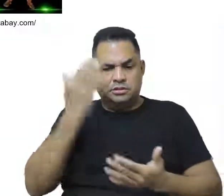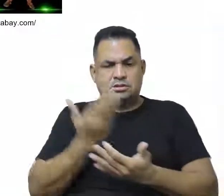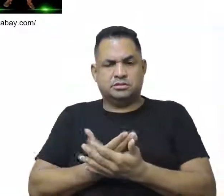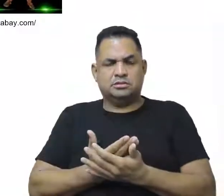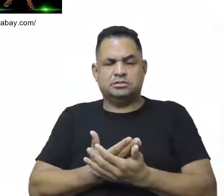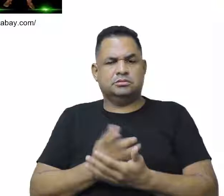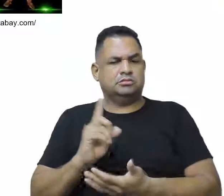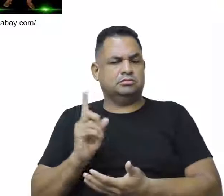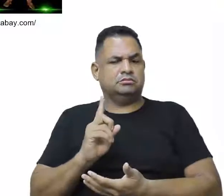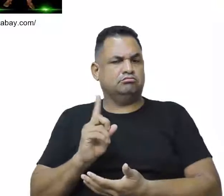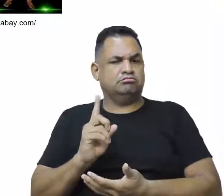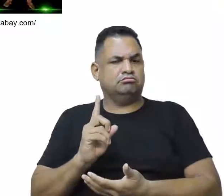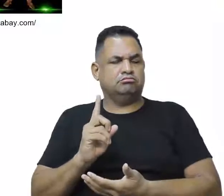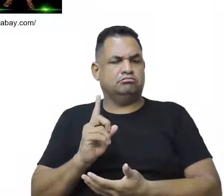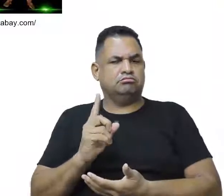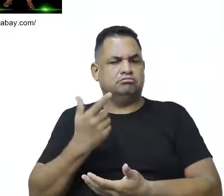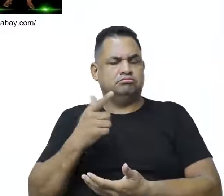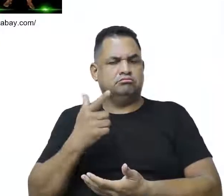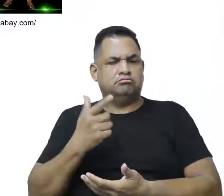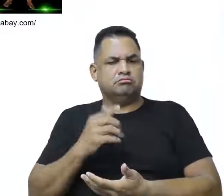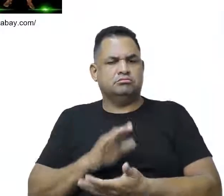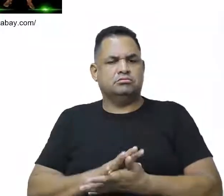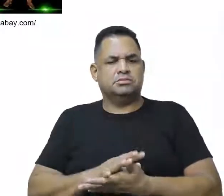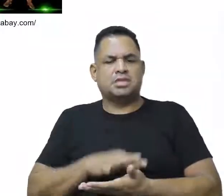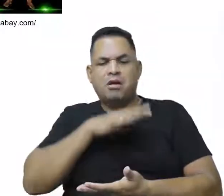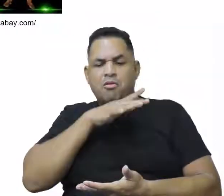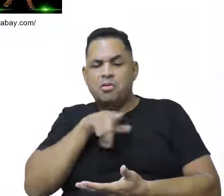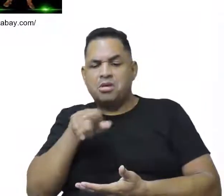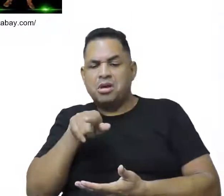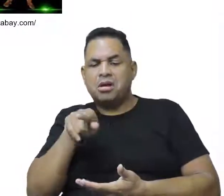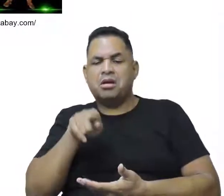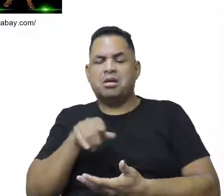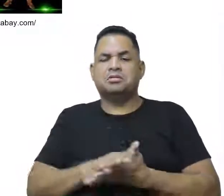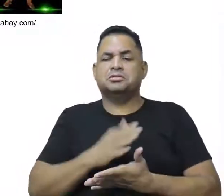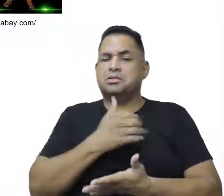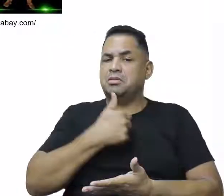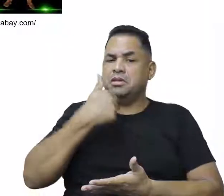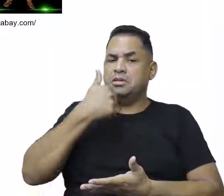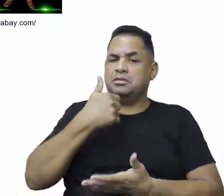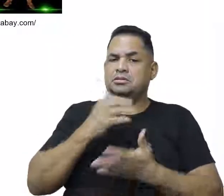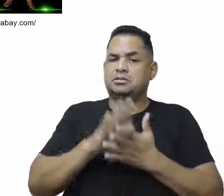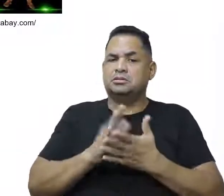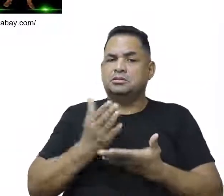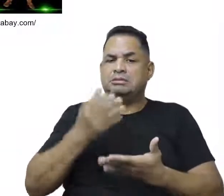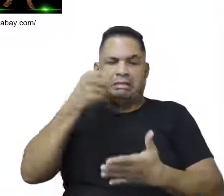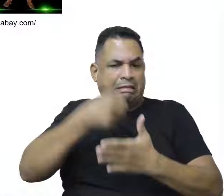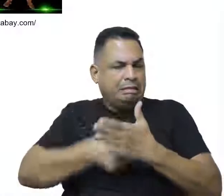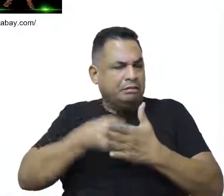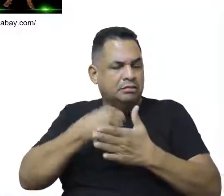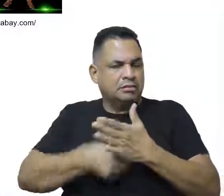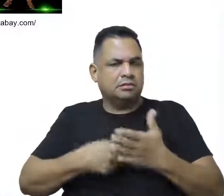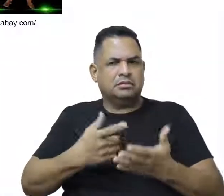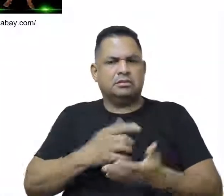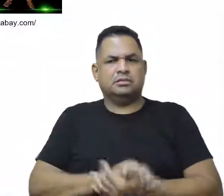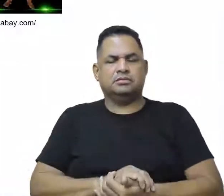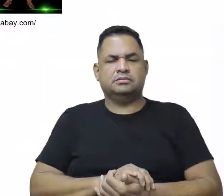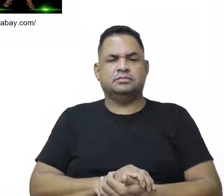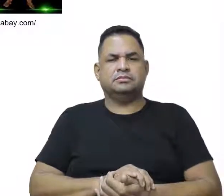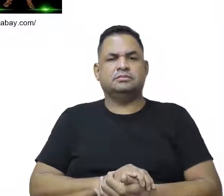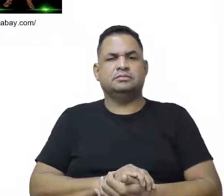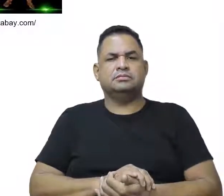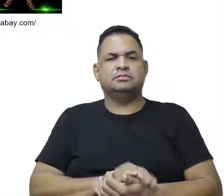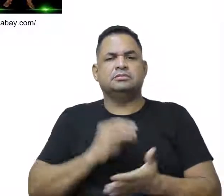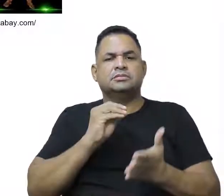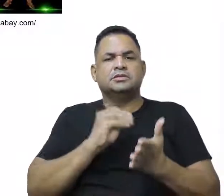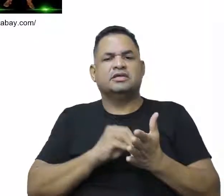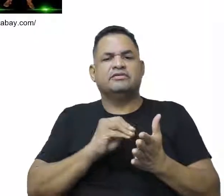não estão. Você estar na pior e você acreditar que você está na melhor, e você ainda defende isso, né? É a falta